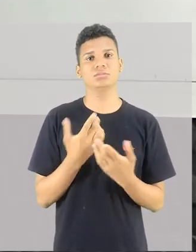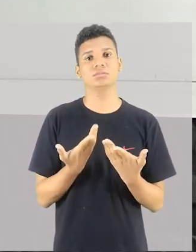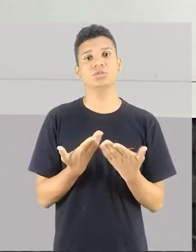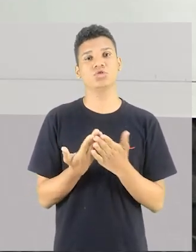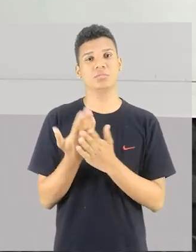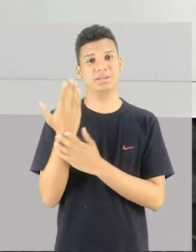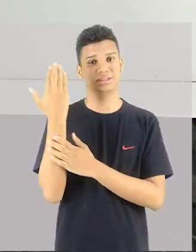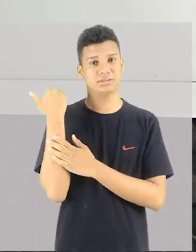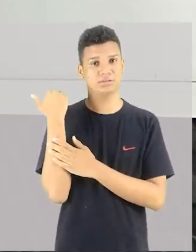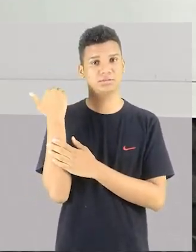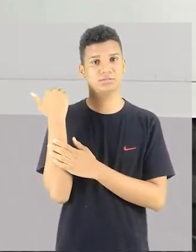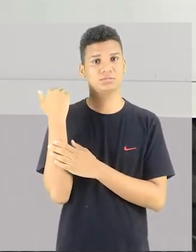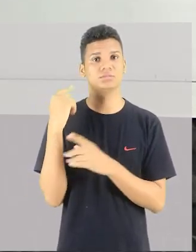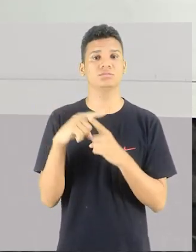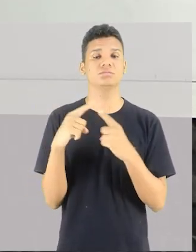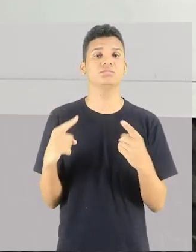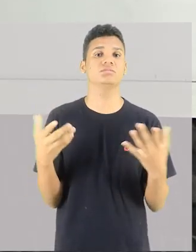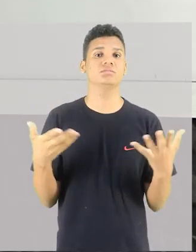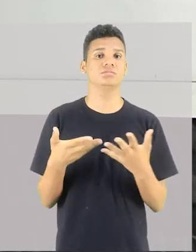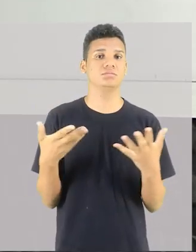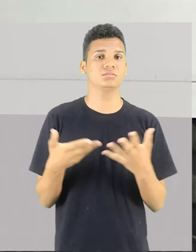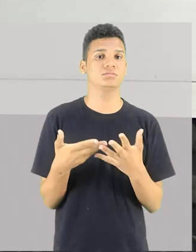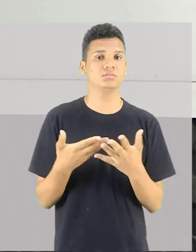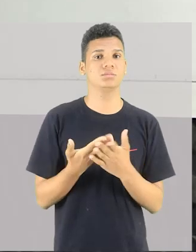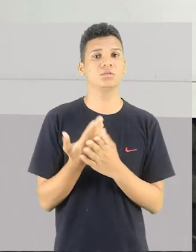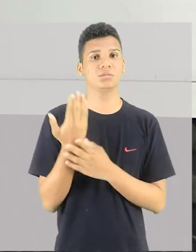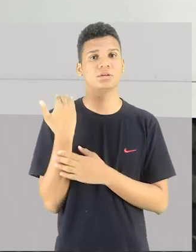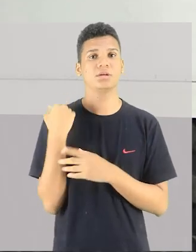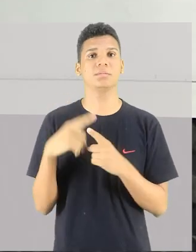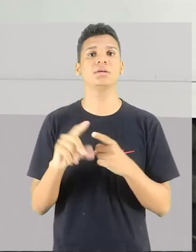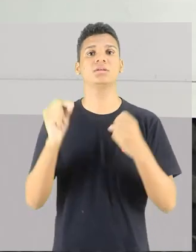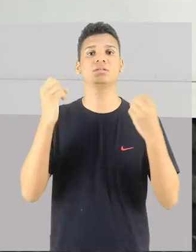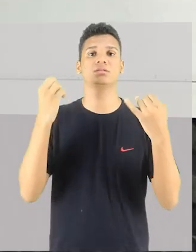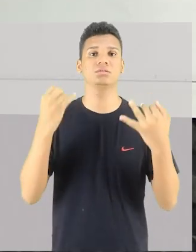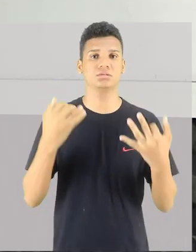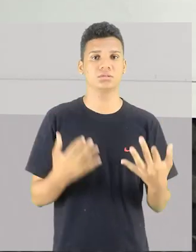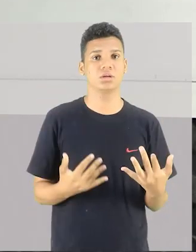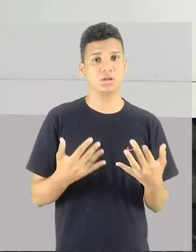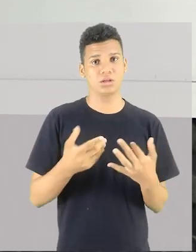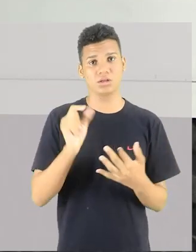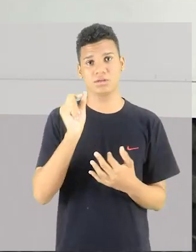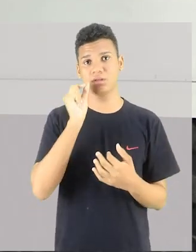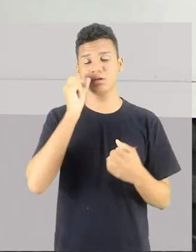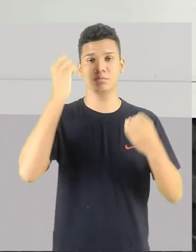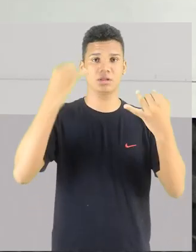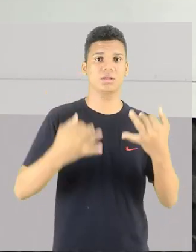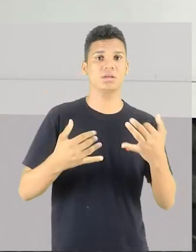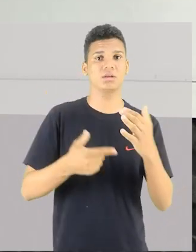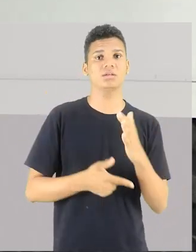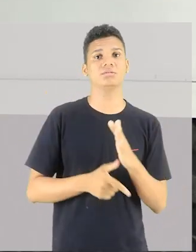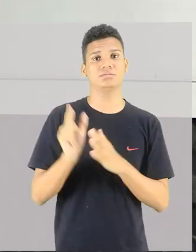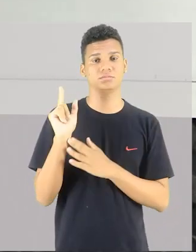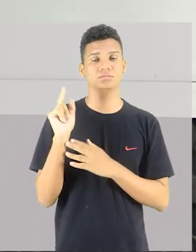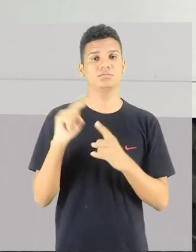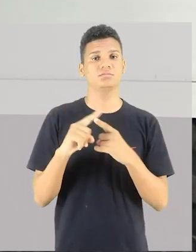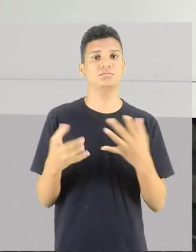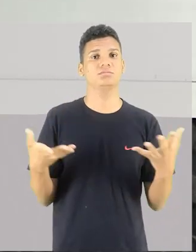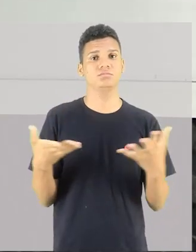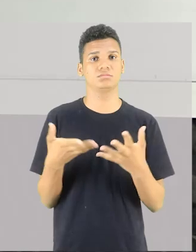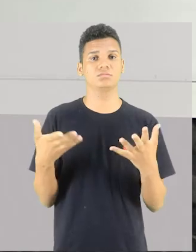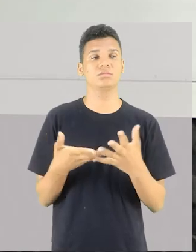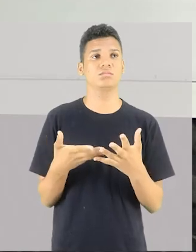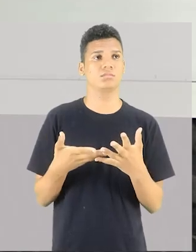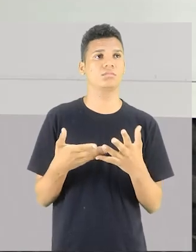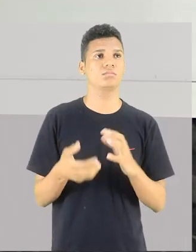anterior então a área de cobertura anterior chama de área antes essa área